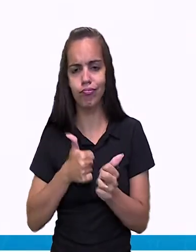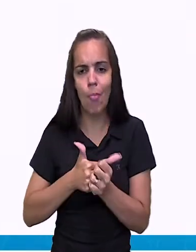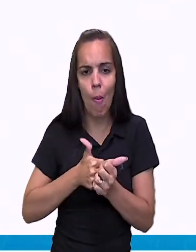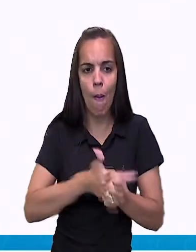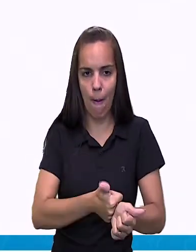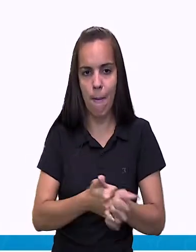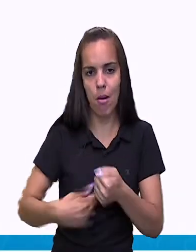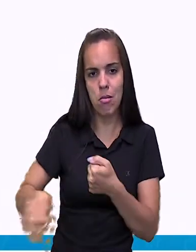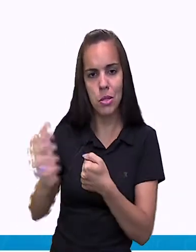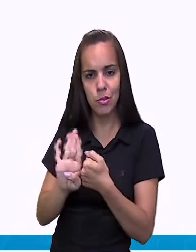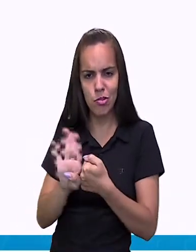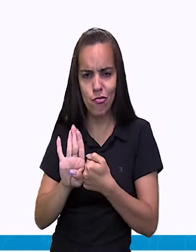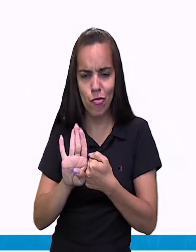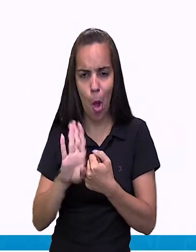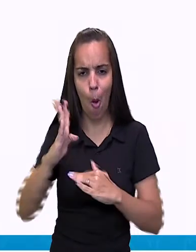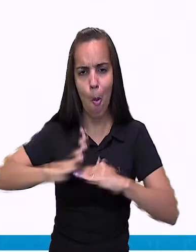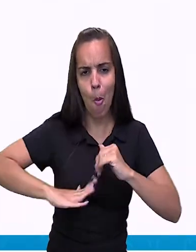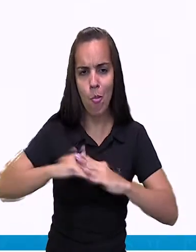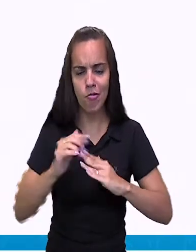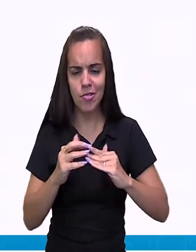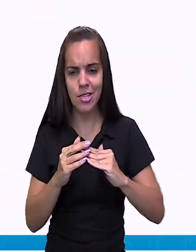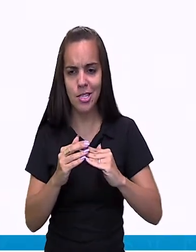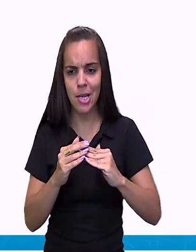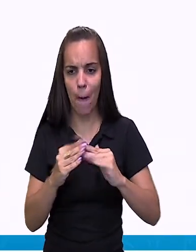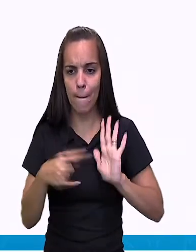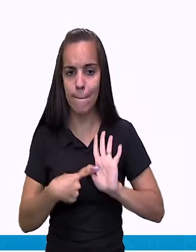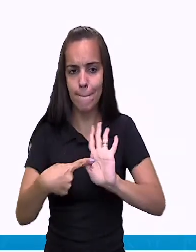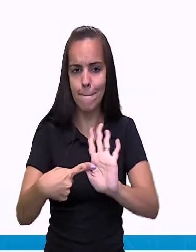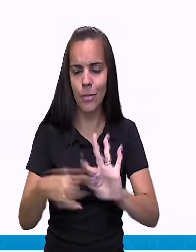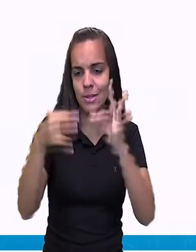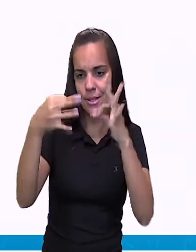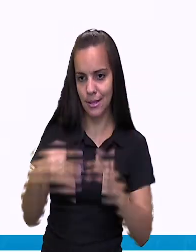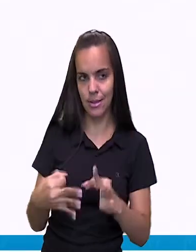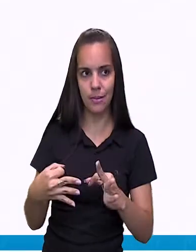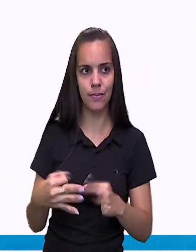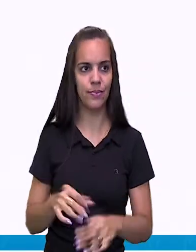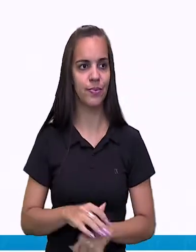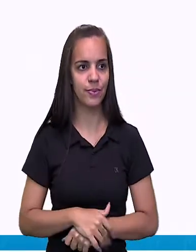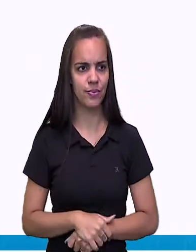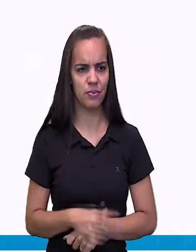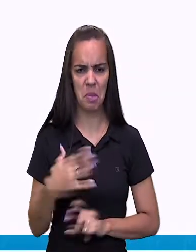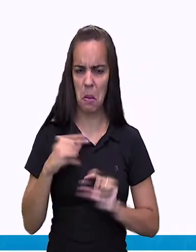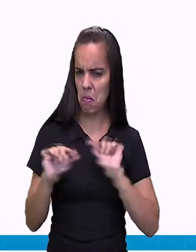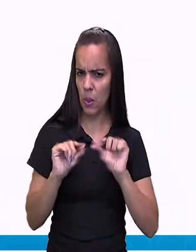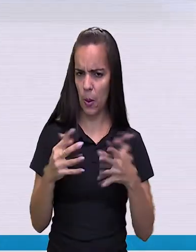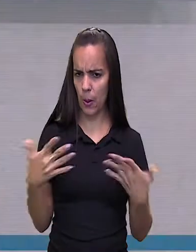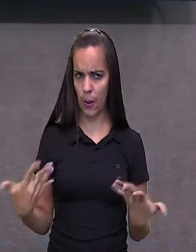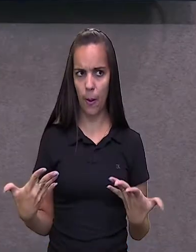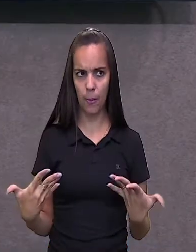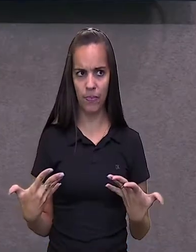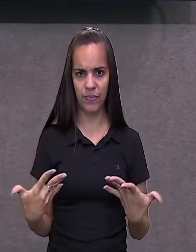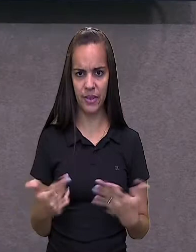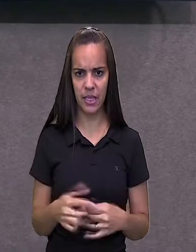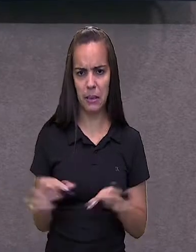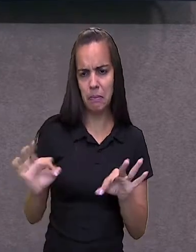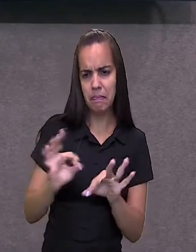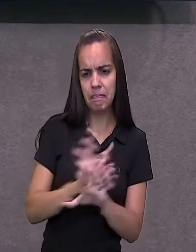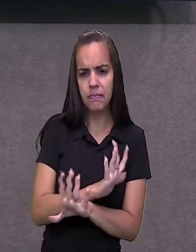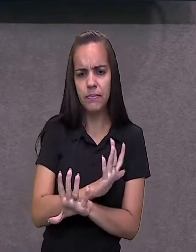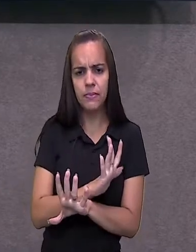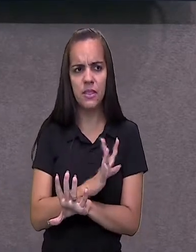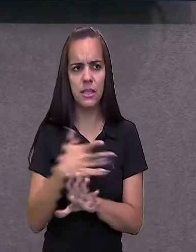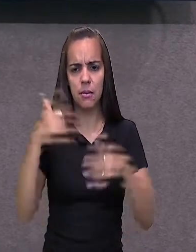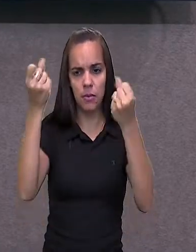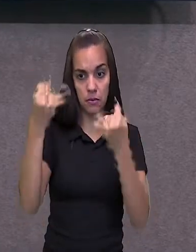de determinar ou especificar. Quando eu digo esses termos para vocês, determinar e